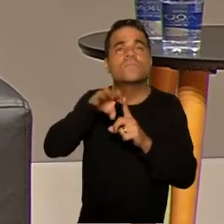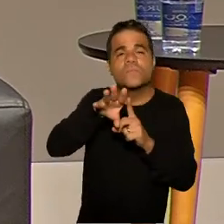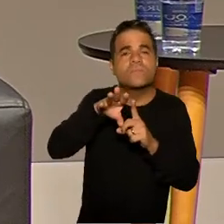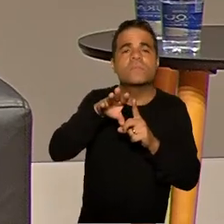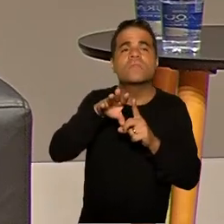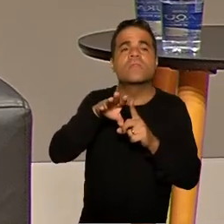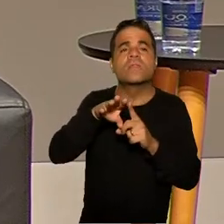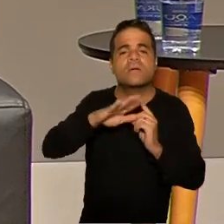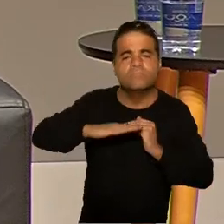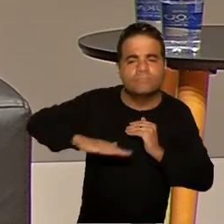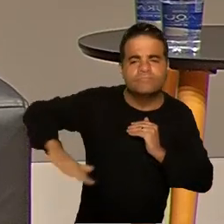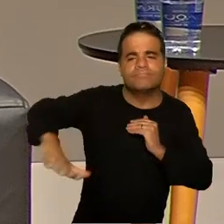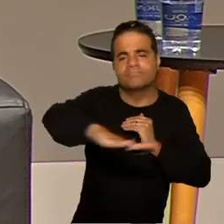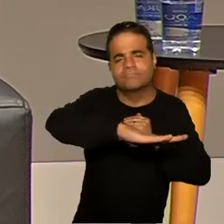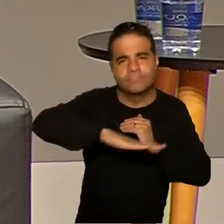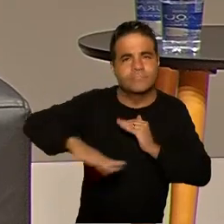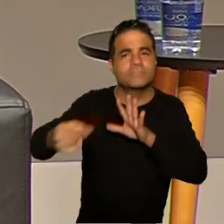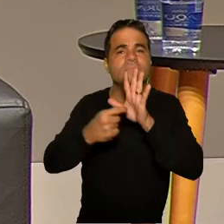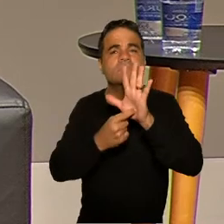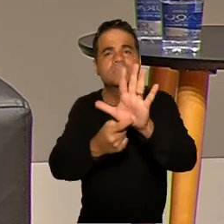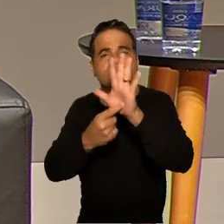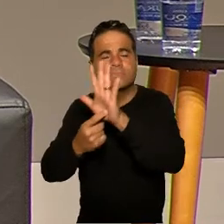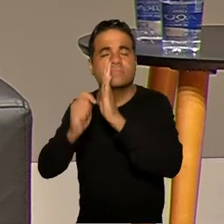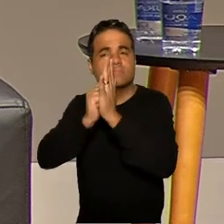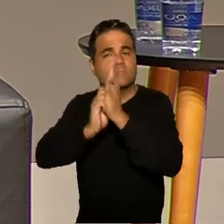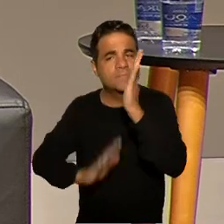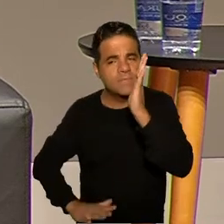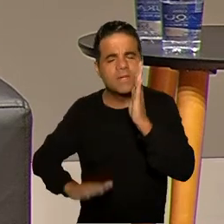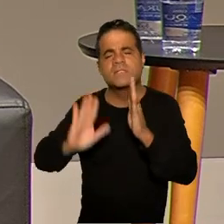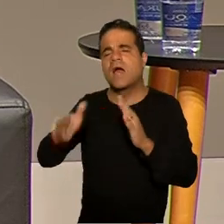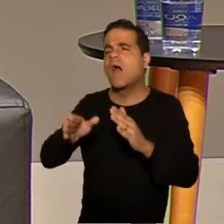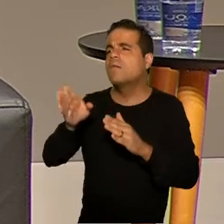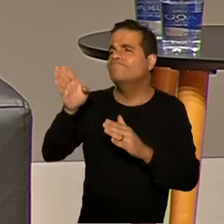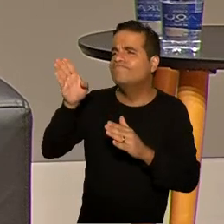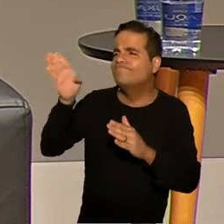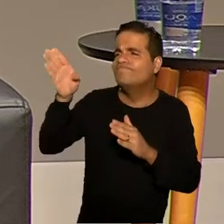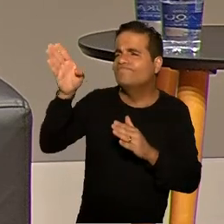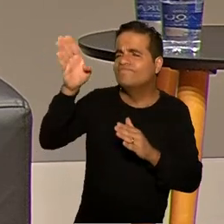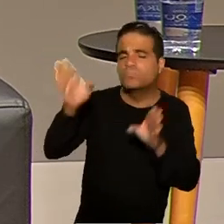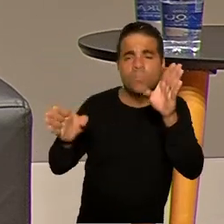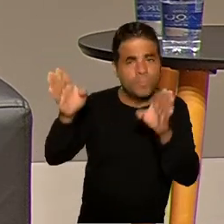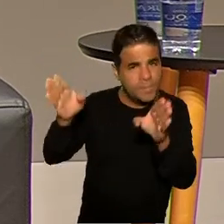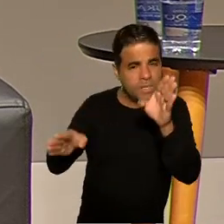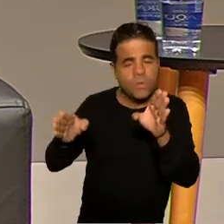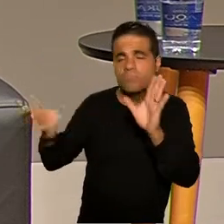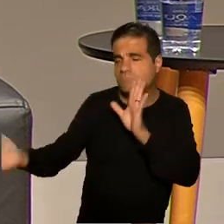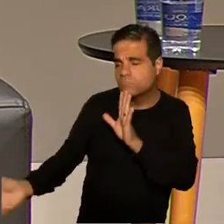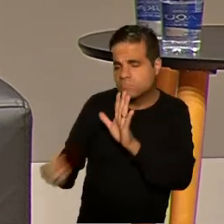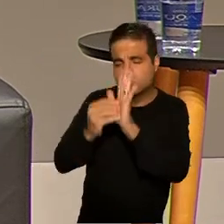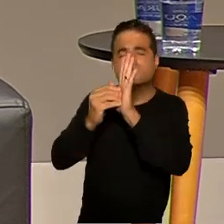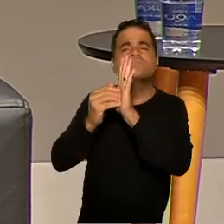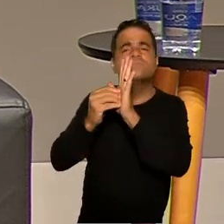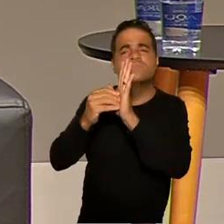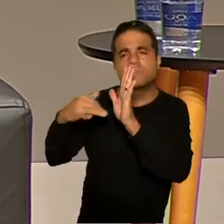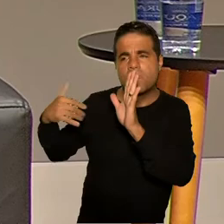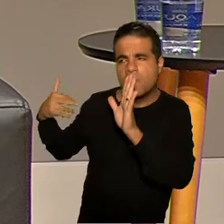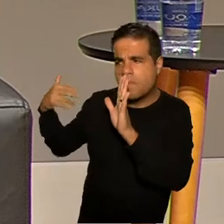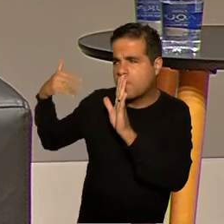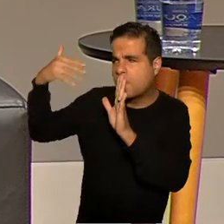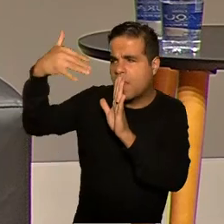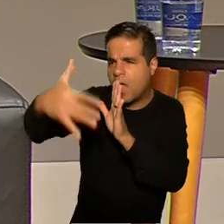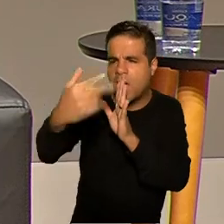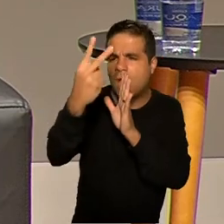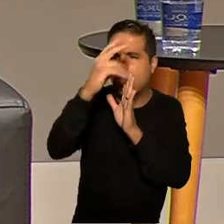no Chão das Exposições atividade que eu levei a cabo por um período demarcado na minha trajetória